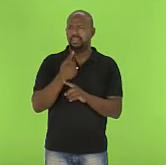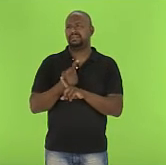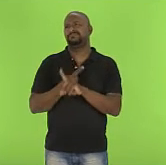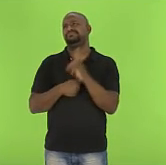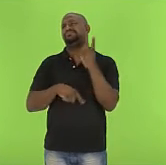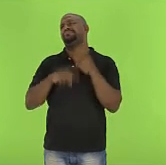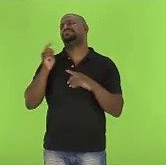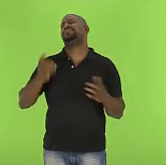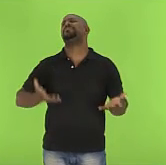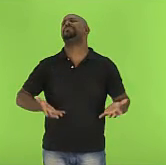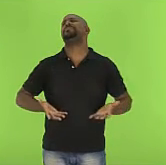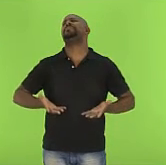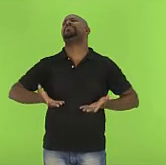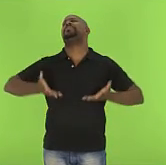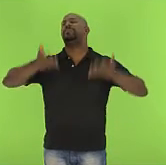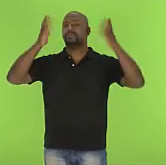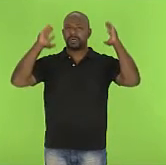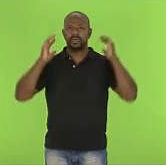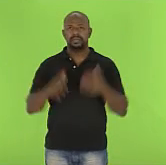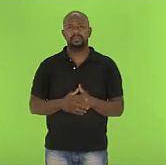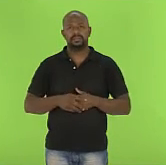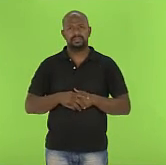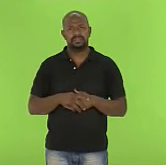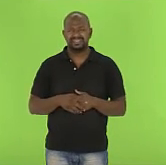gente vai ter um desenvolvimento econômico